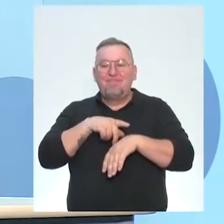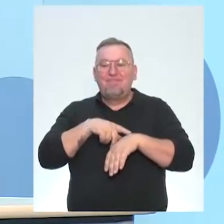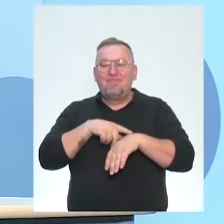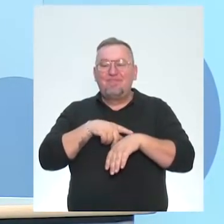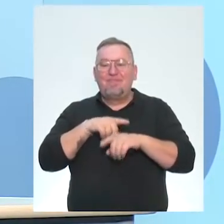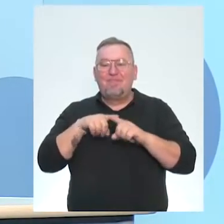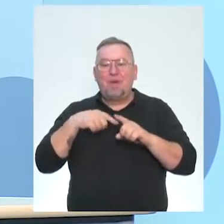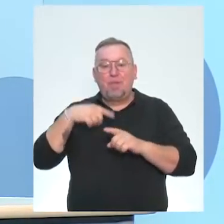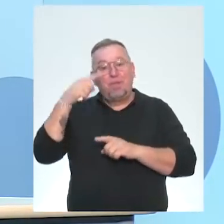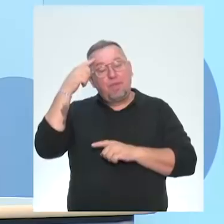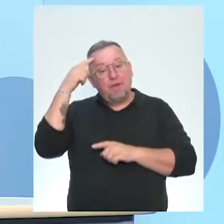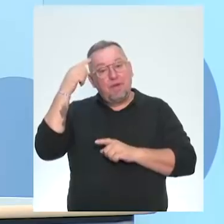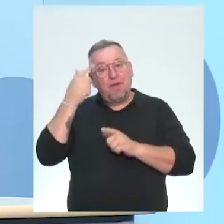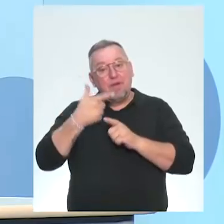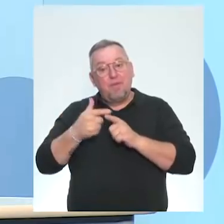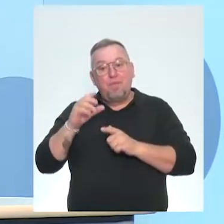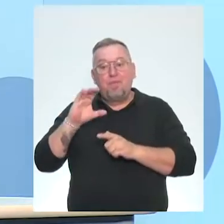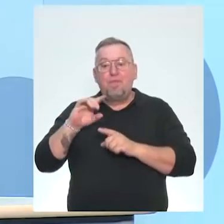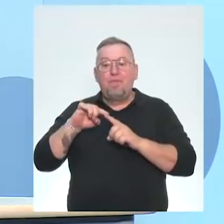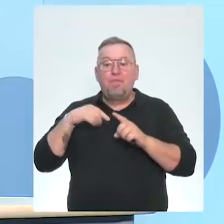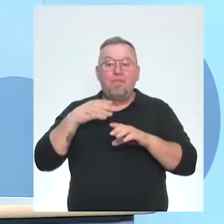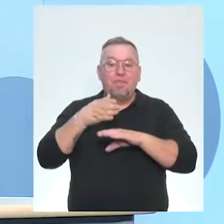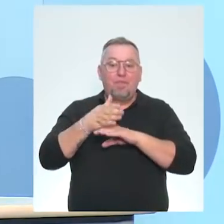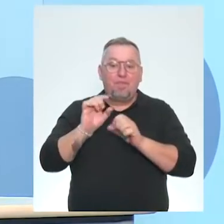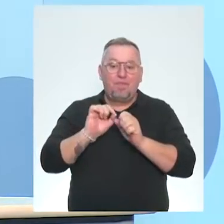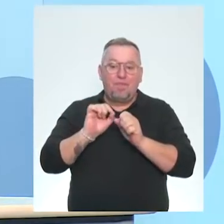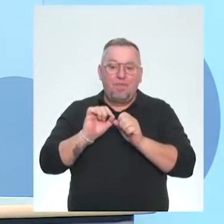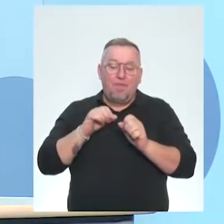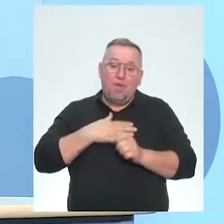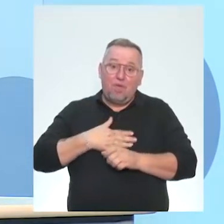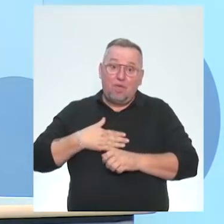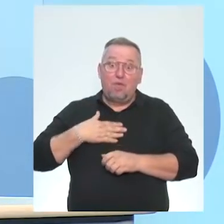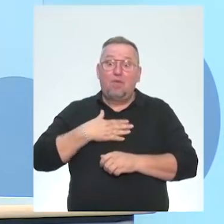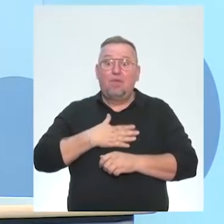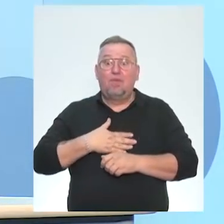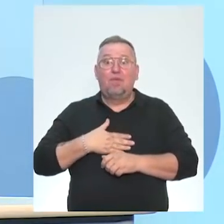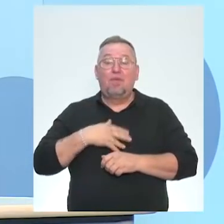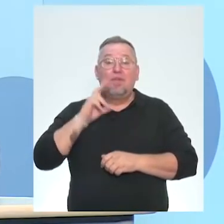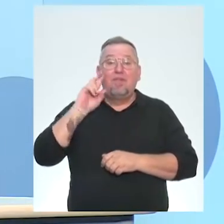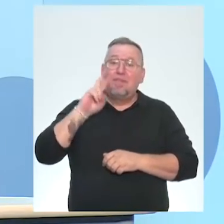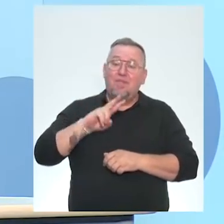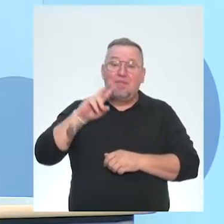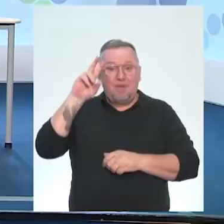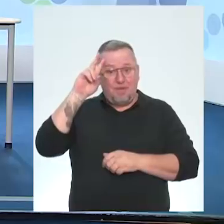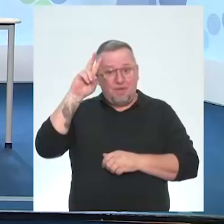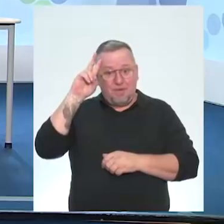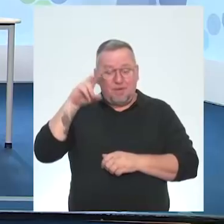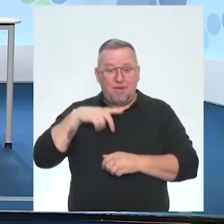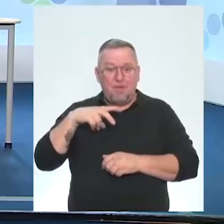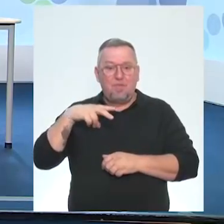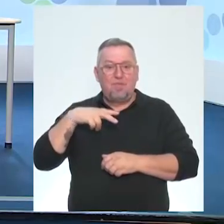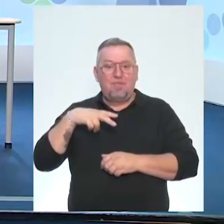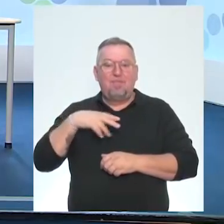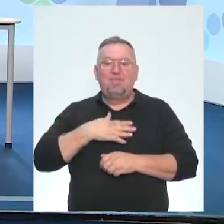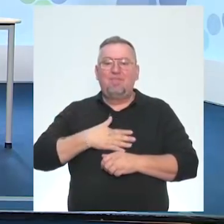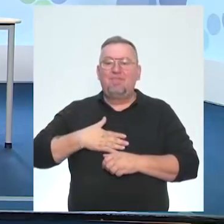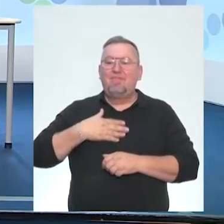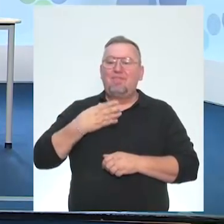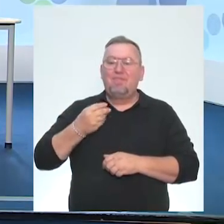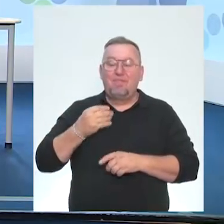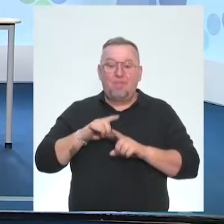para pensar sobre isso, né? Para ir aos pouquinhos. A gente gosta tanto de ouvir histórias, né? Eu particularmente adoro, professor Anderson,